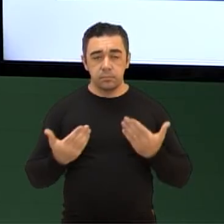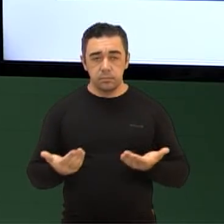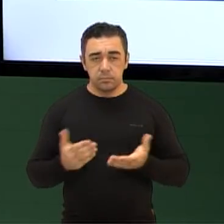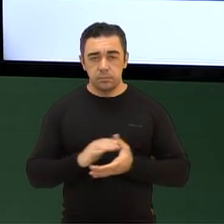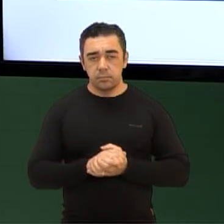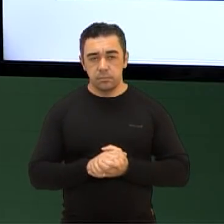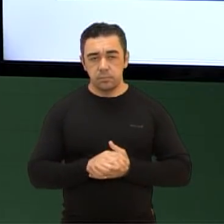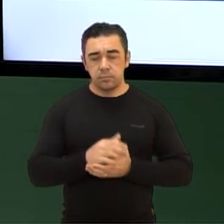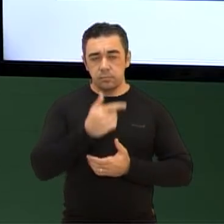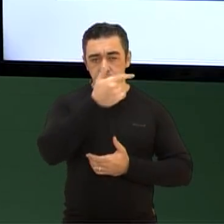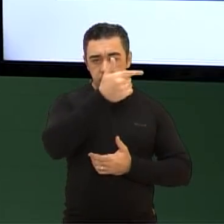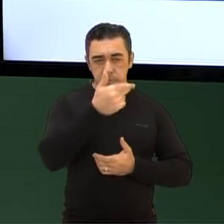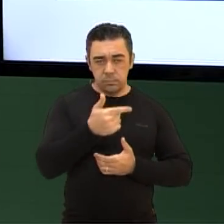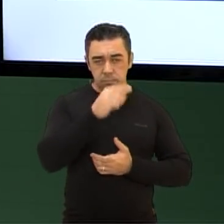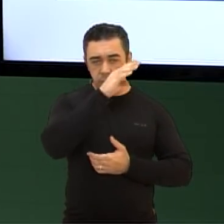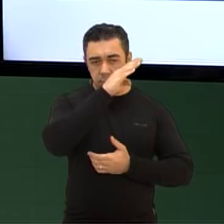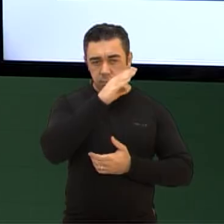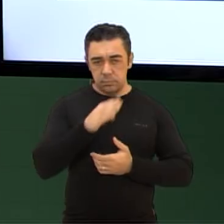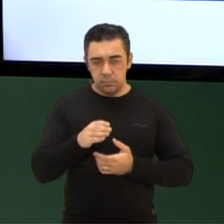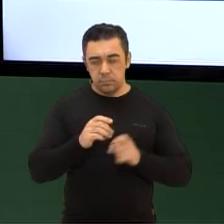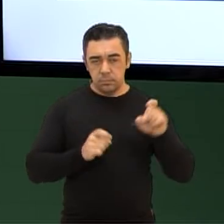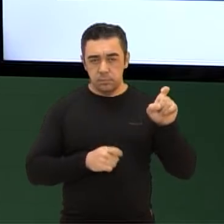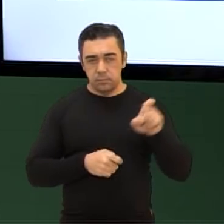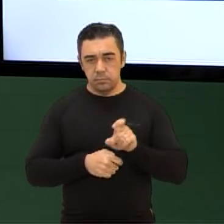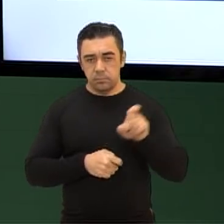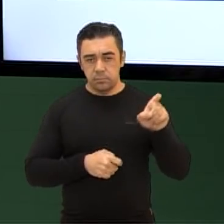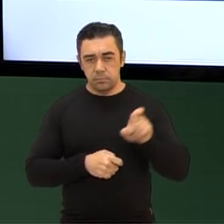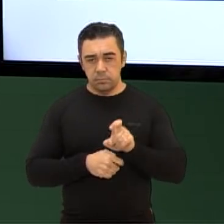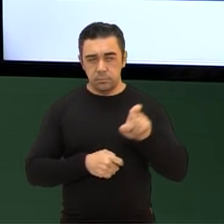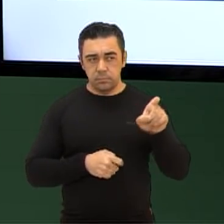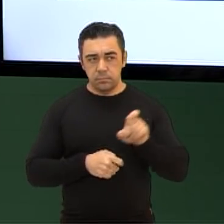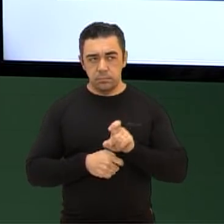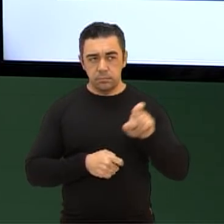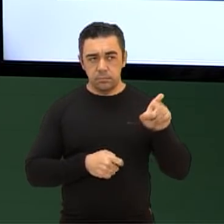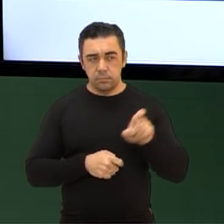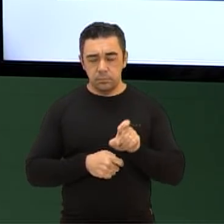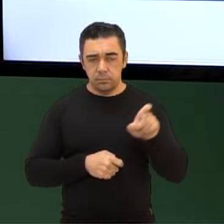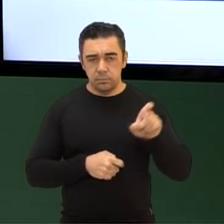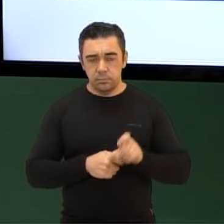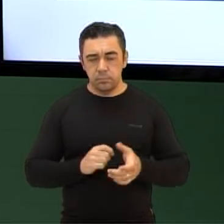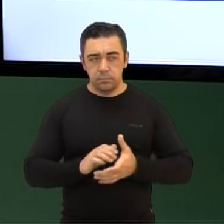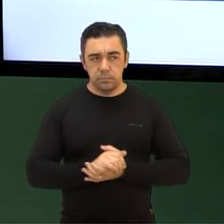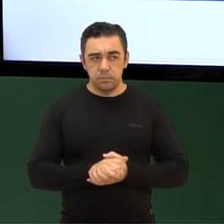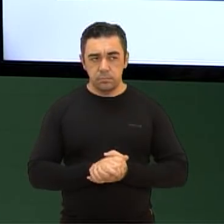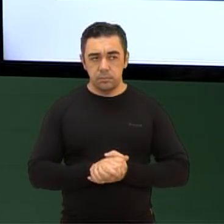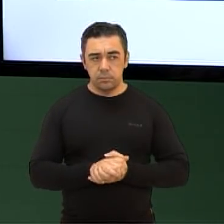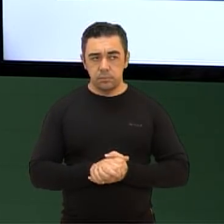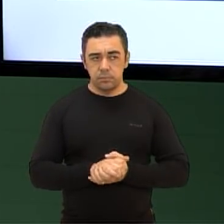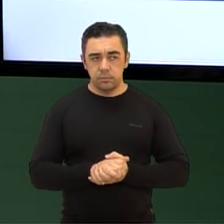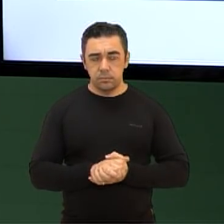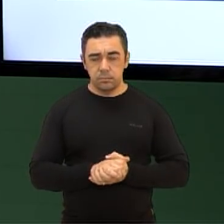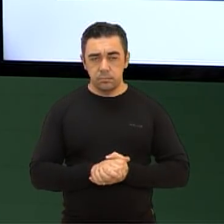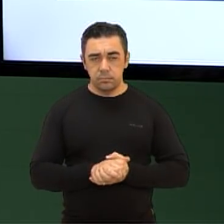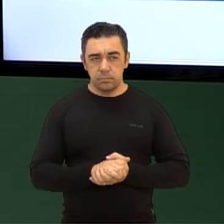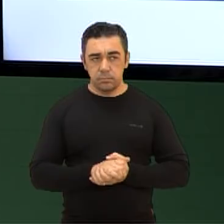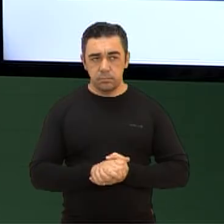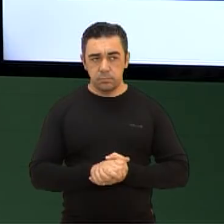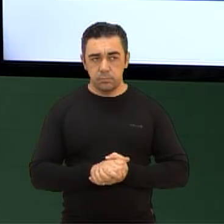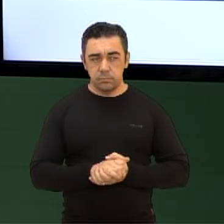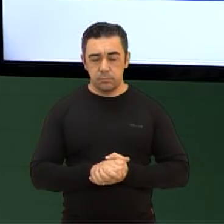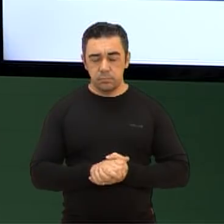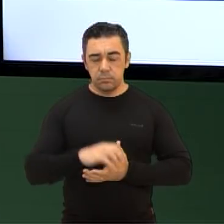Então, qual que é o próximo passo aqui? 2 divididos por 2 me resultou em